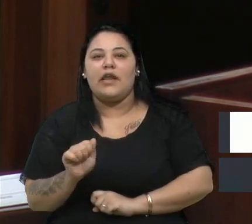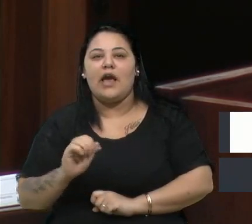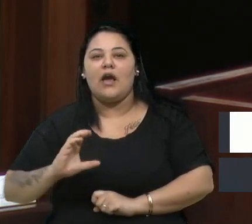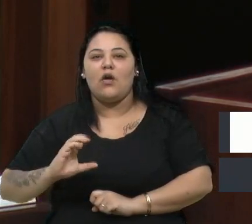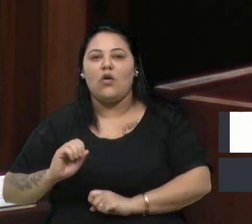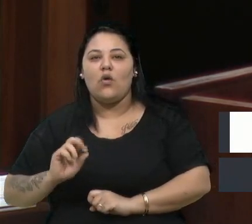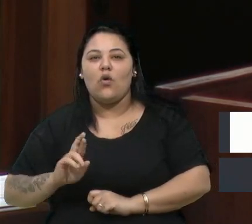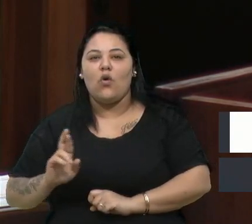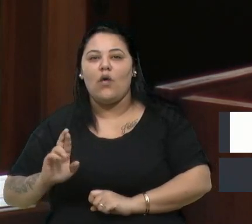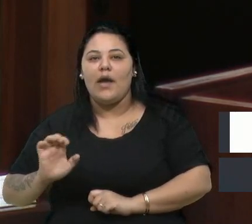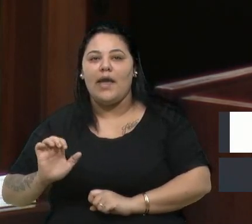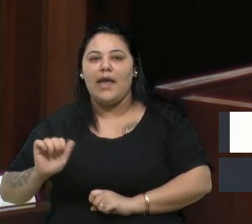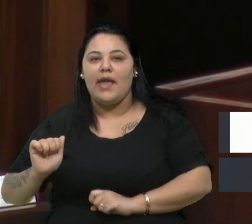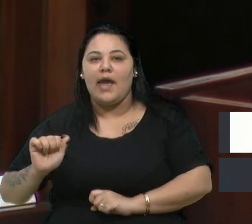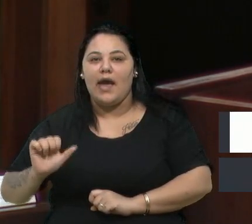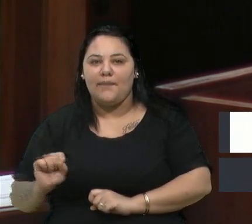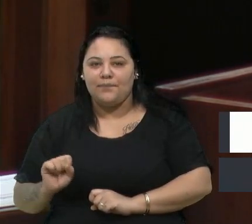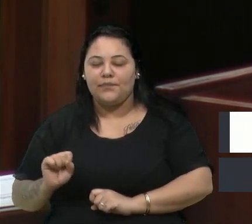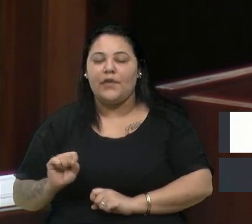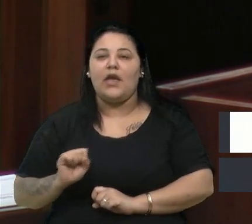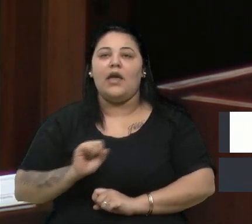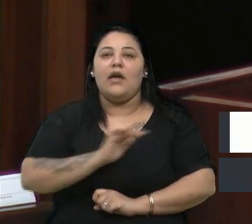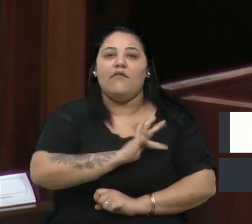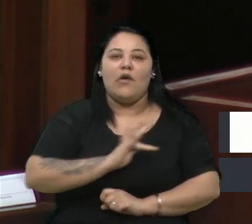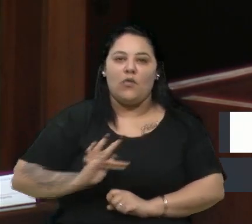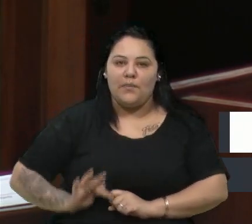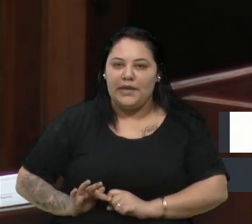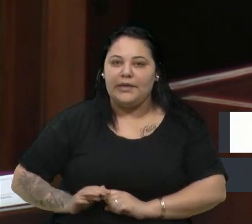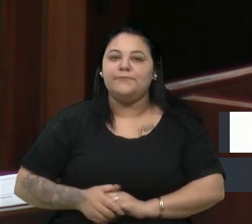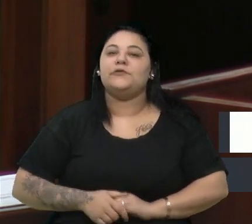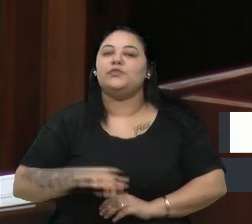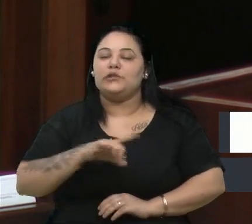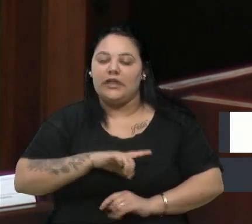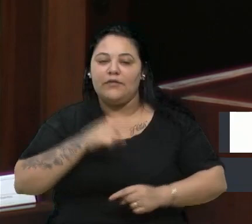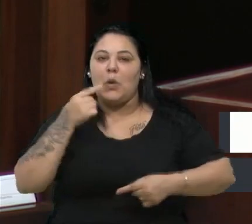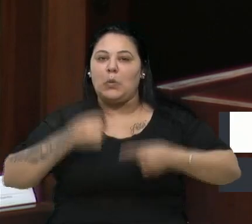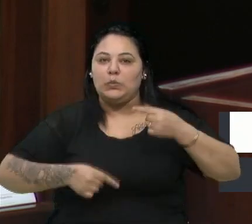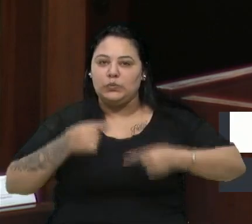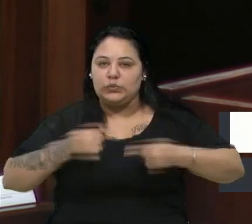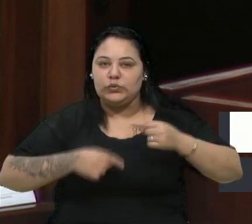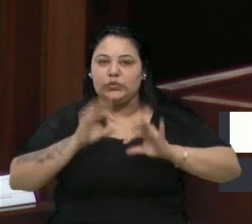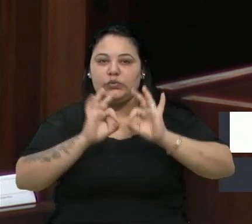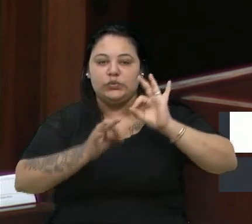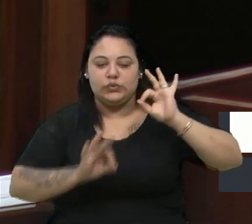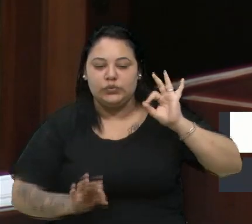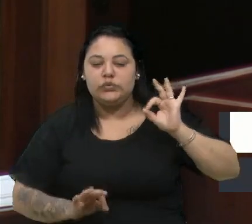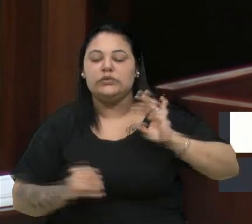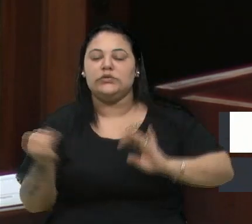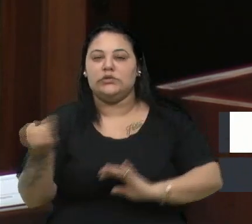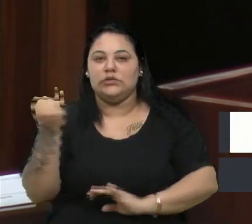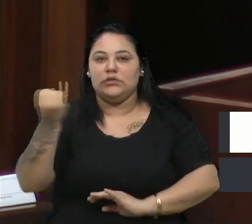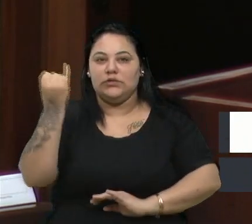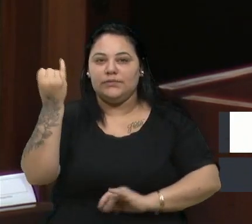Farroupilha. Então, foi uma discussão ampla, importante.